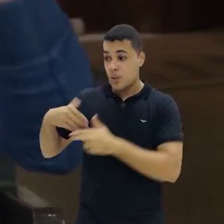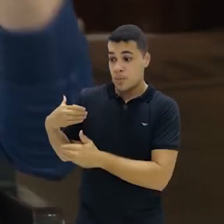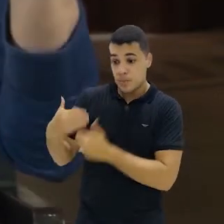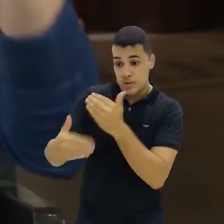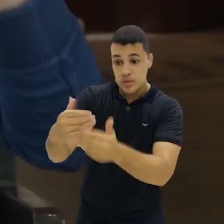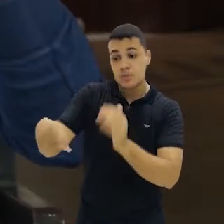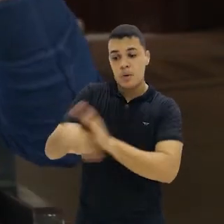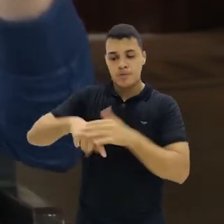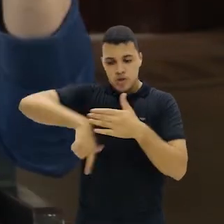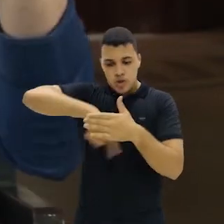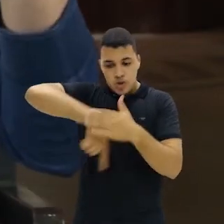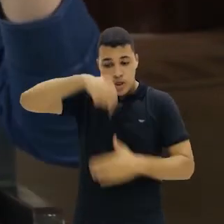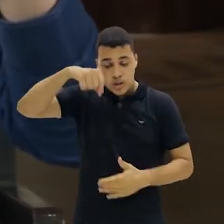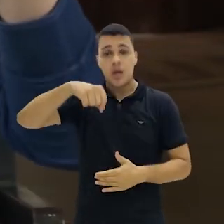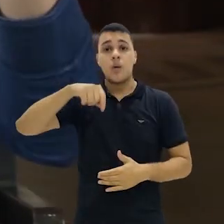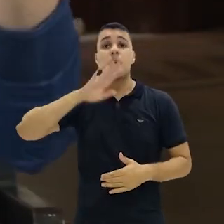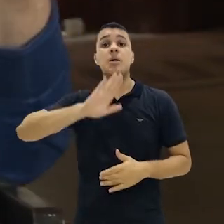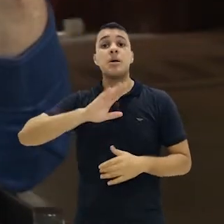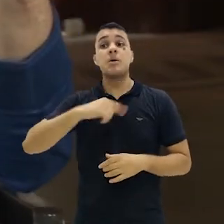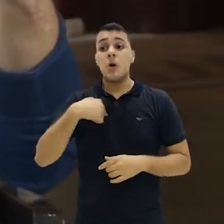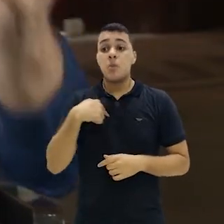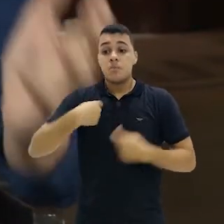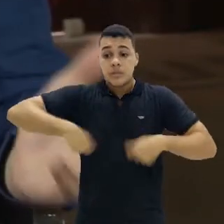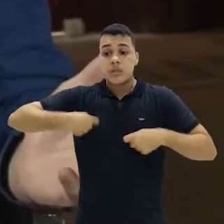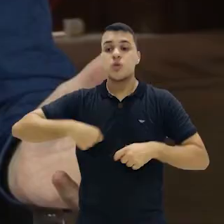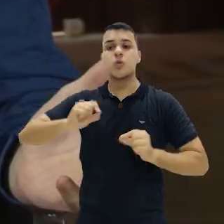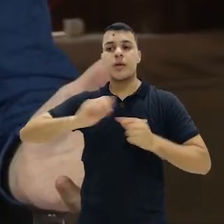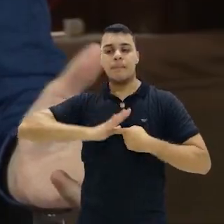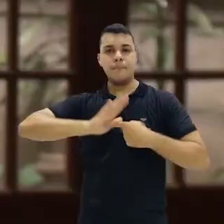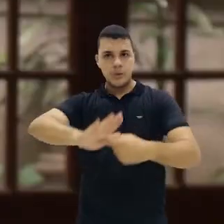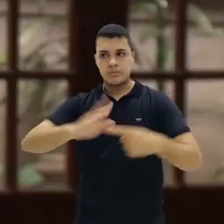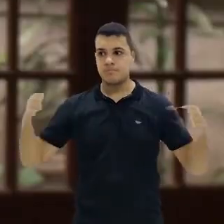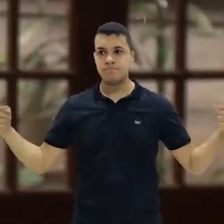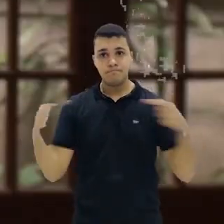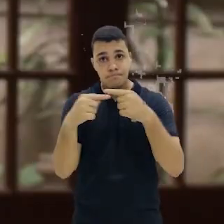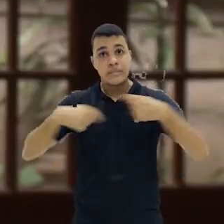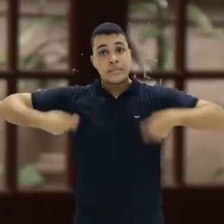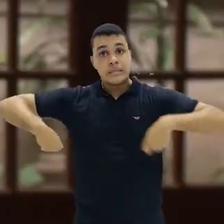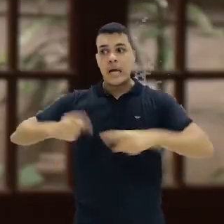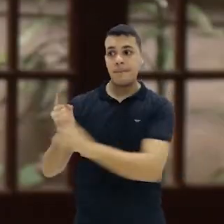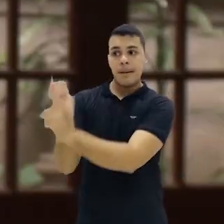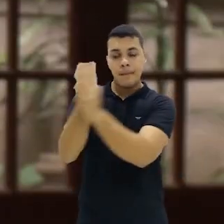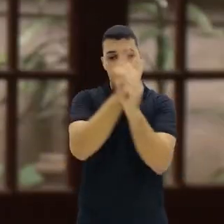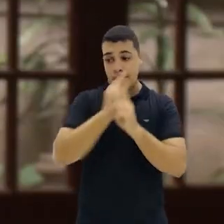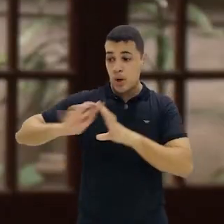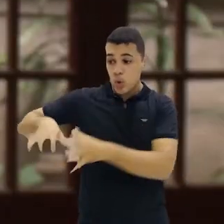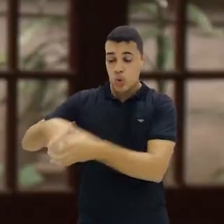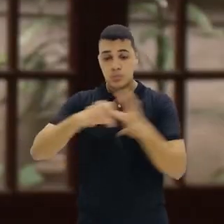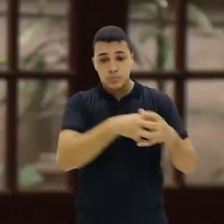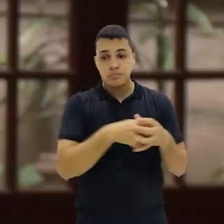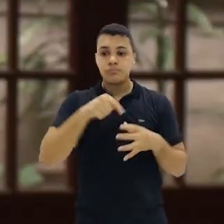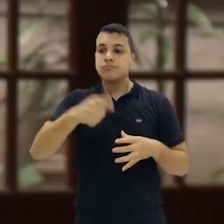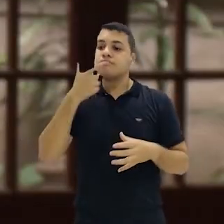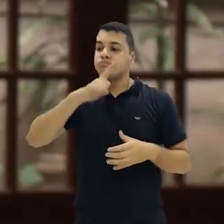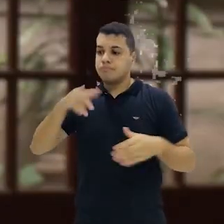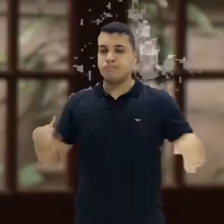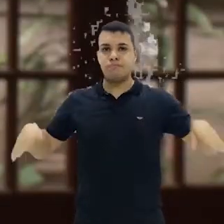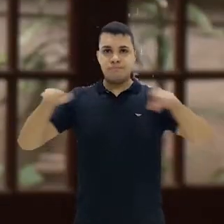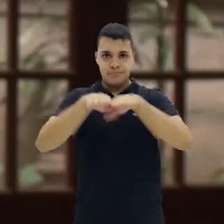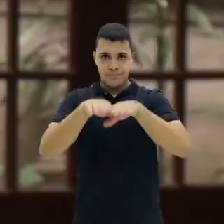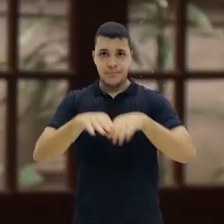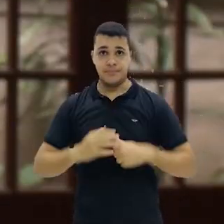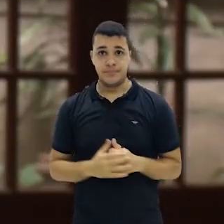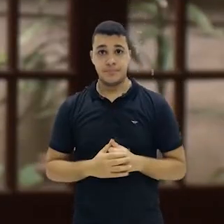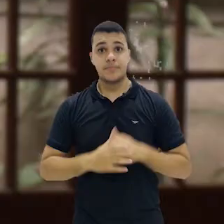que faça com que esses grupos acabem balanceados. Na medida que esses grupos são muito parecidos entre si e que a